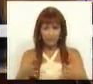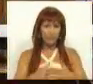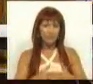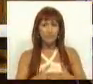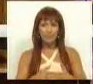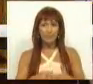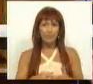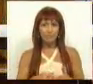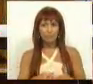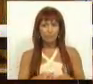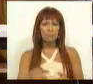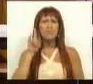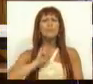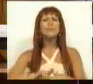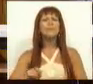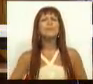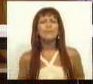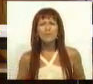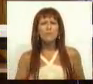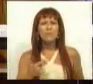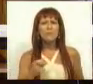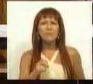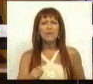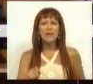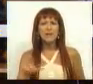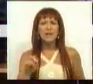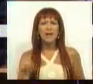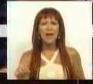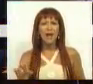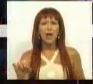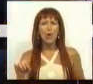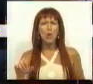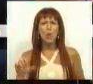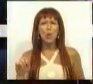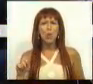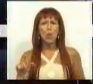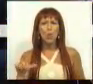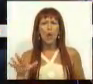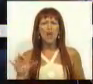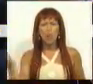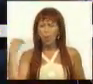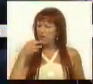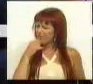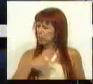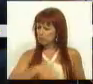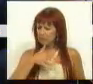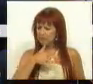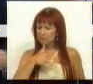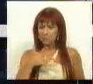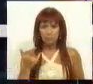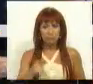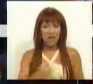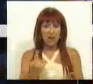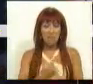A Sra. Deputada Teresa Leal Coelho evocou o dia de ontem o discurso, as